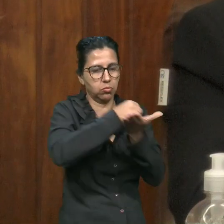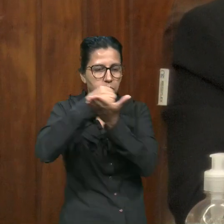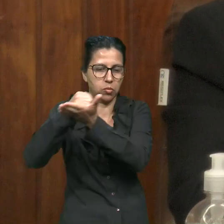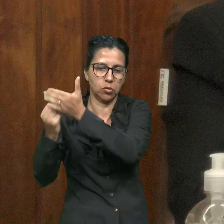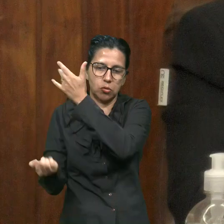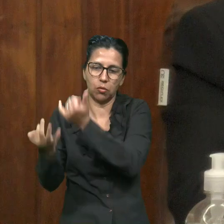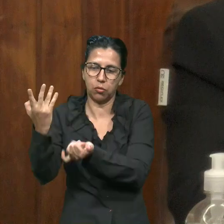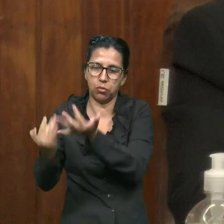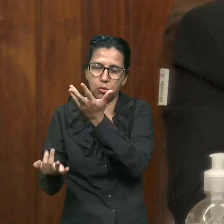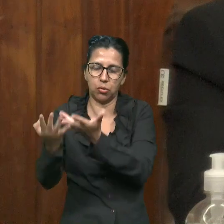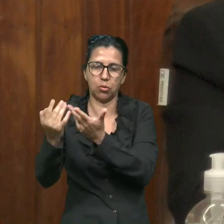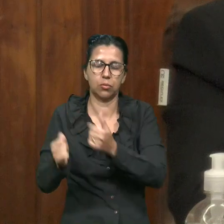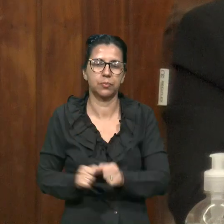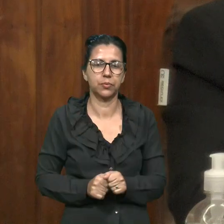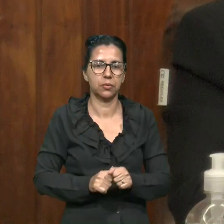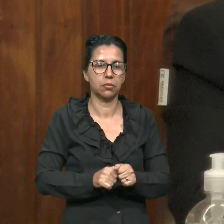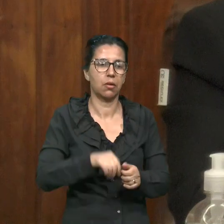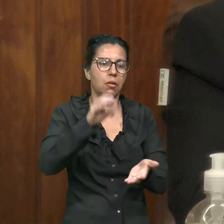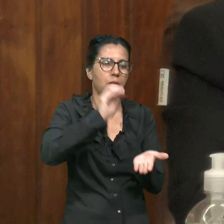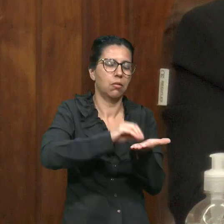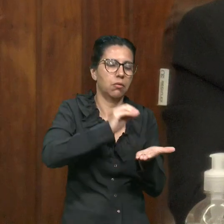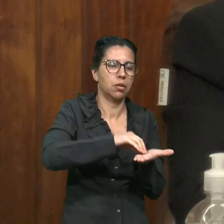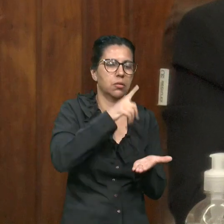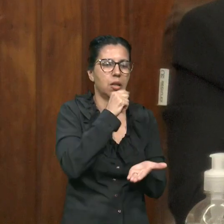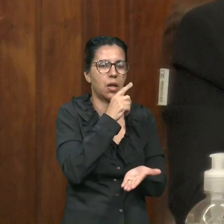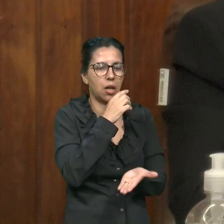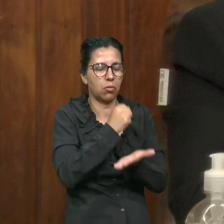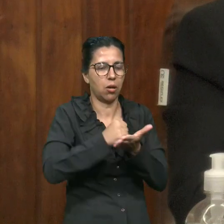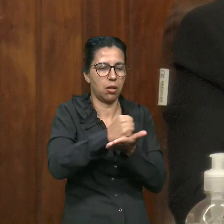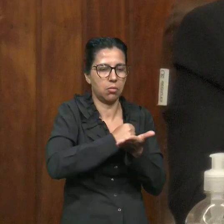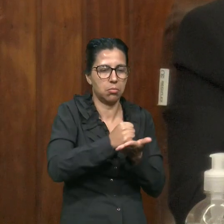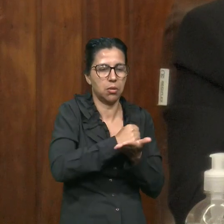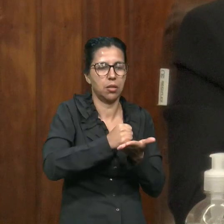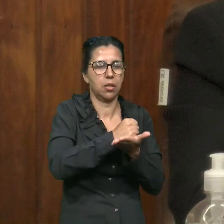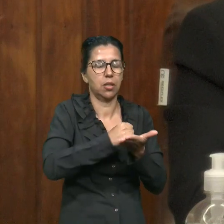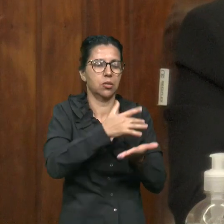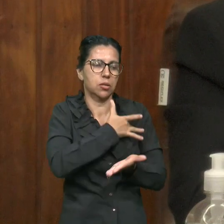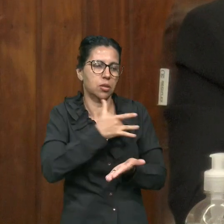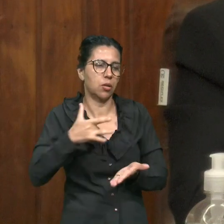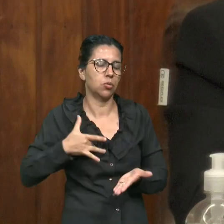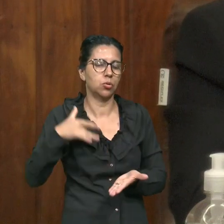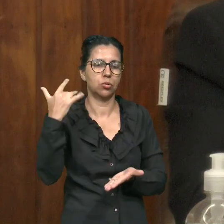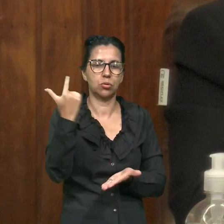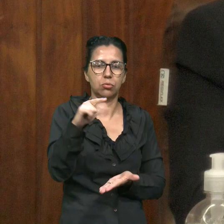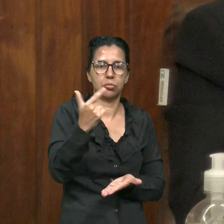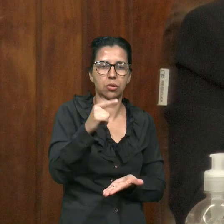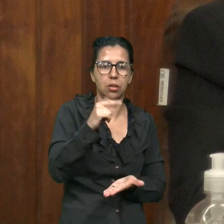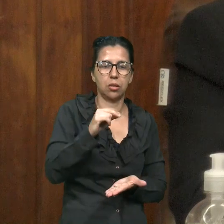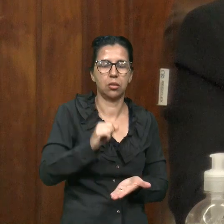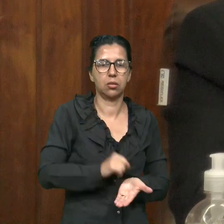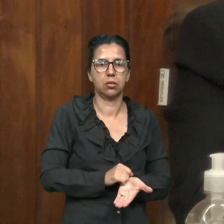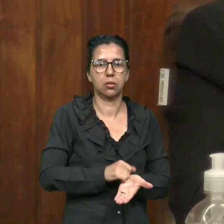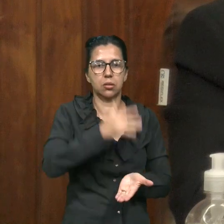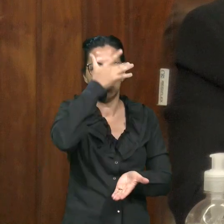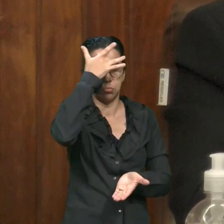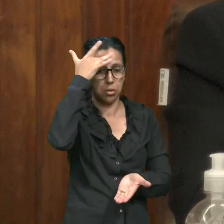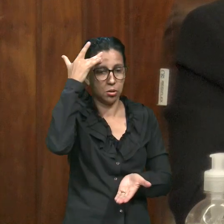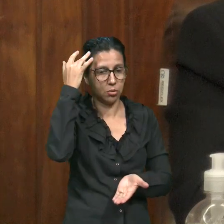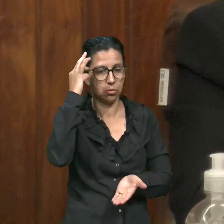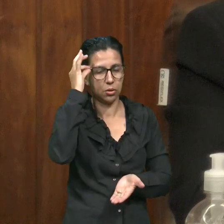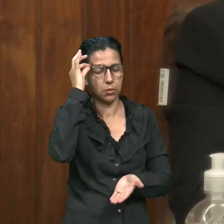há água nas torneiras, faltam remédios nos postos de saúde, cargos comissionados tornando-se marajás,